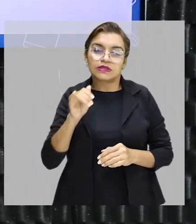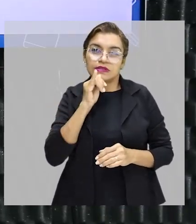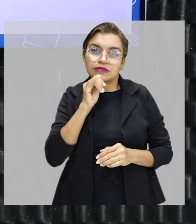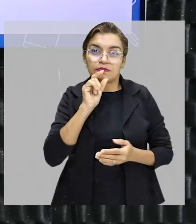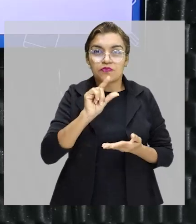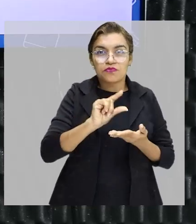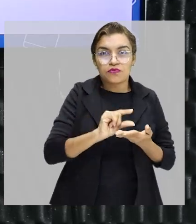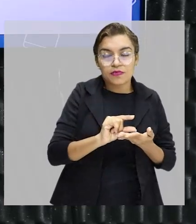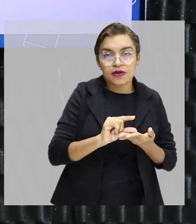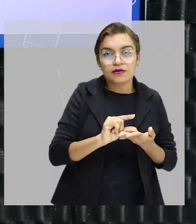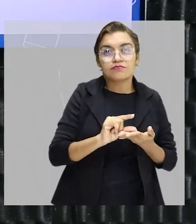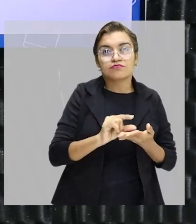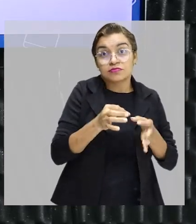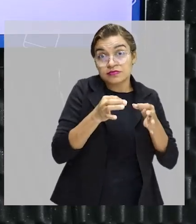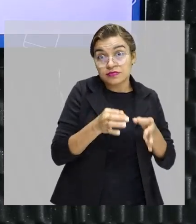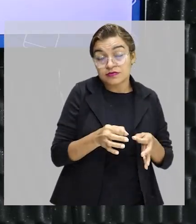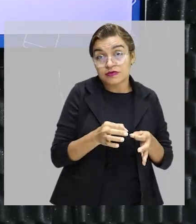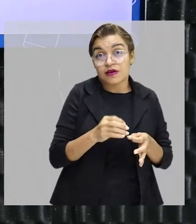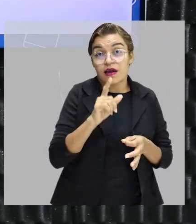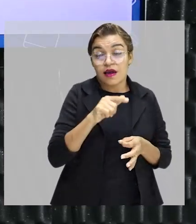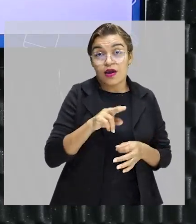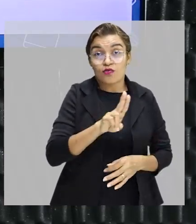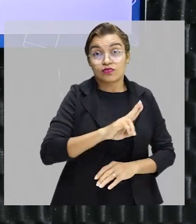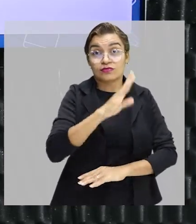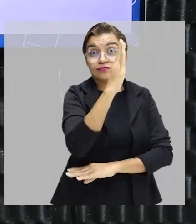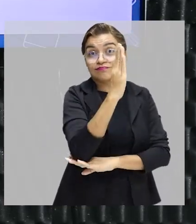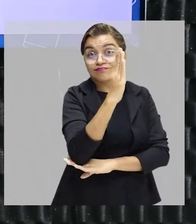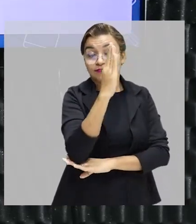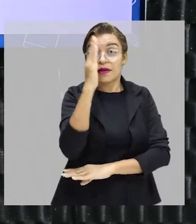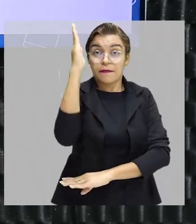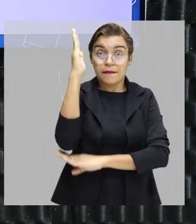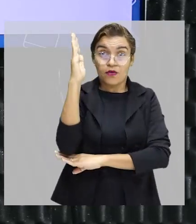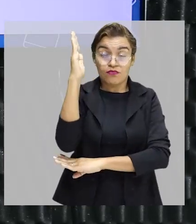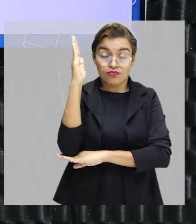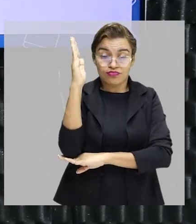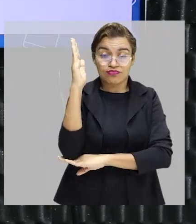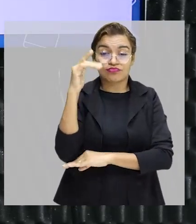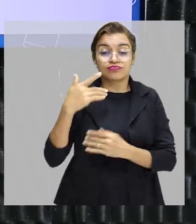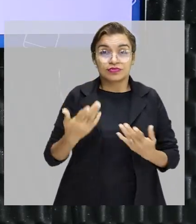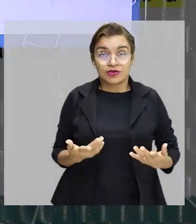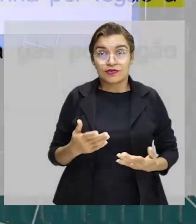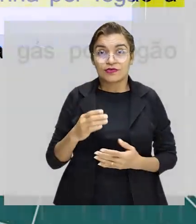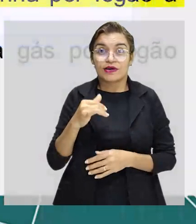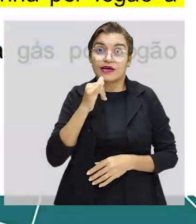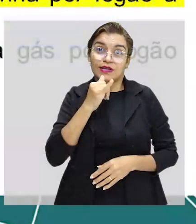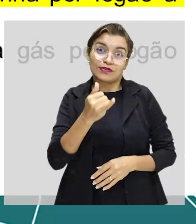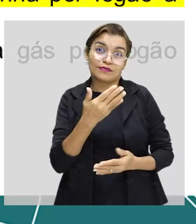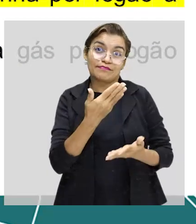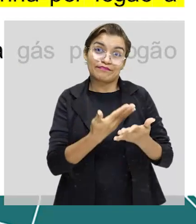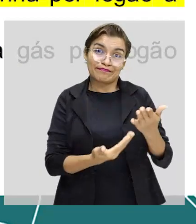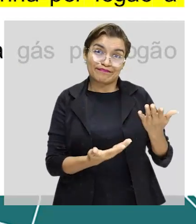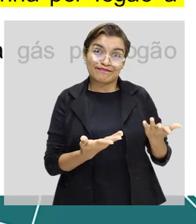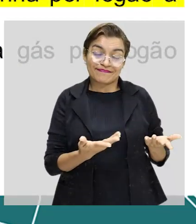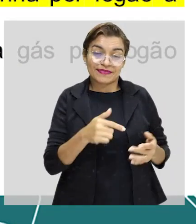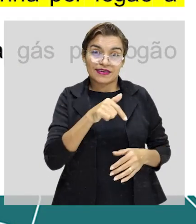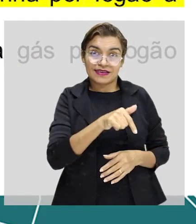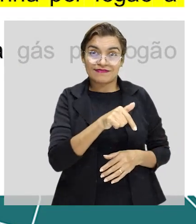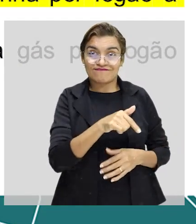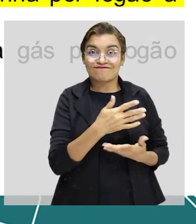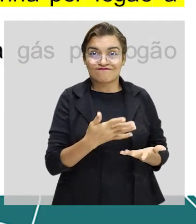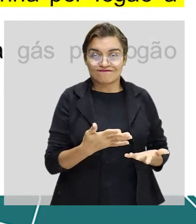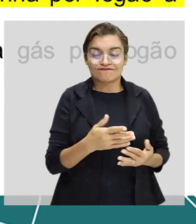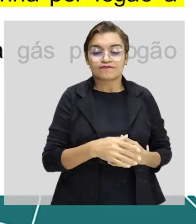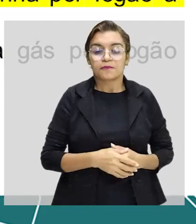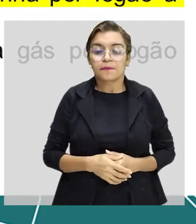fogões a lenha. Então, quer dizer que muito da energia vai ser perdido, certo?